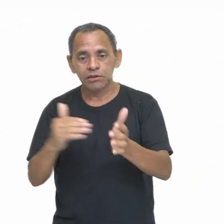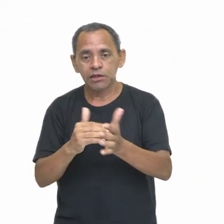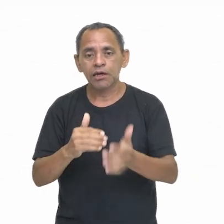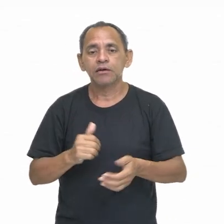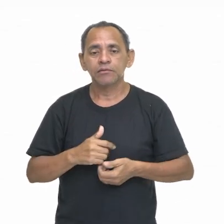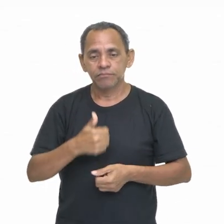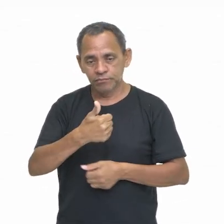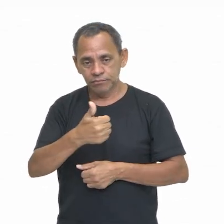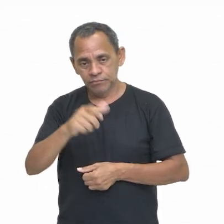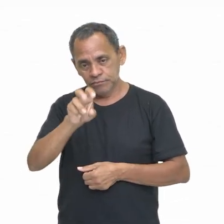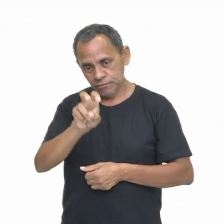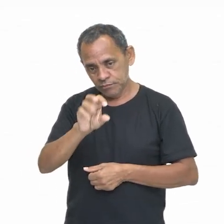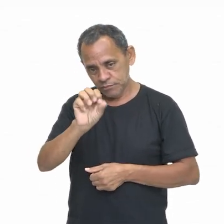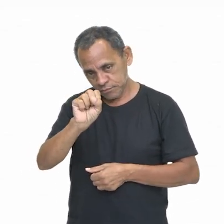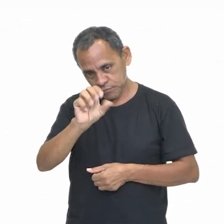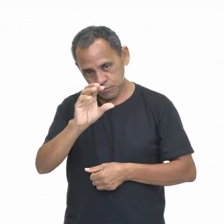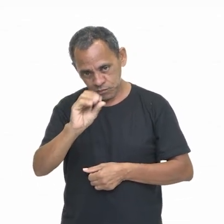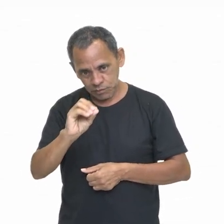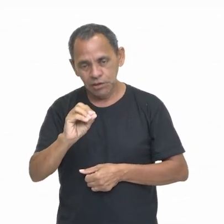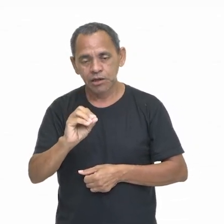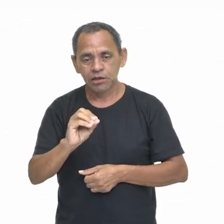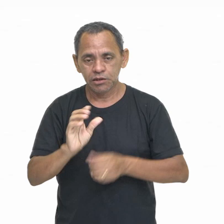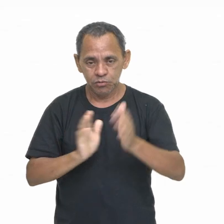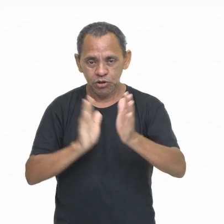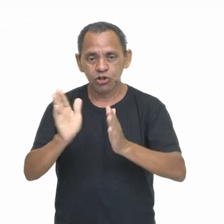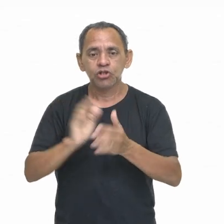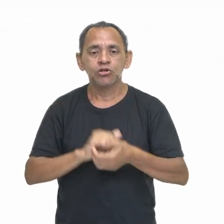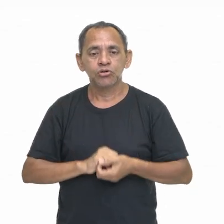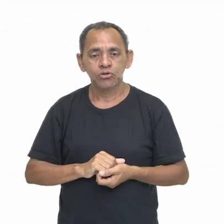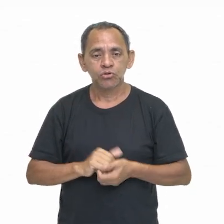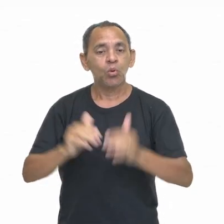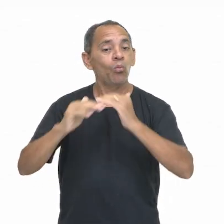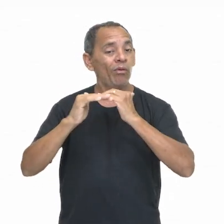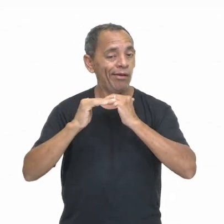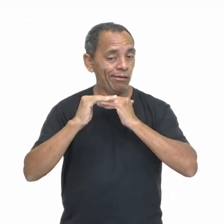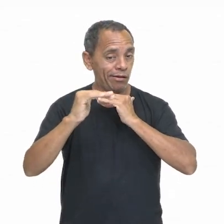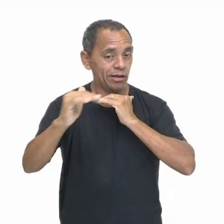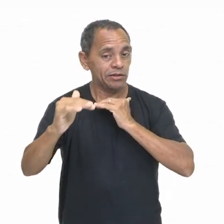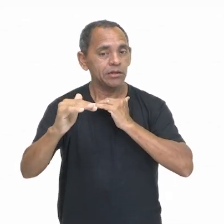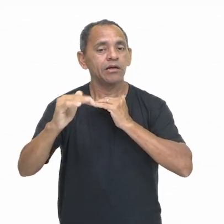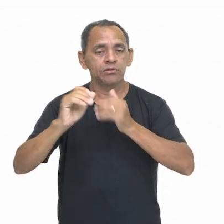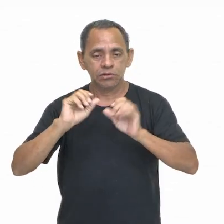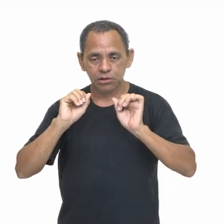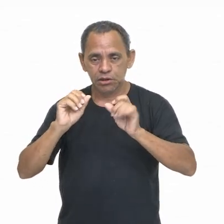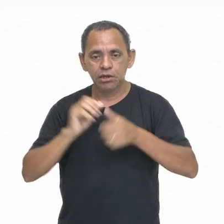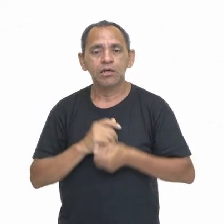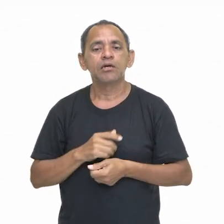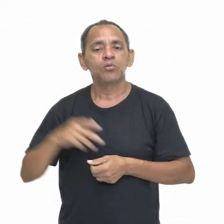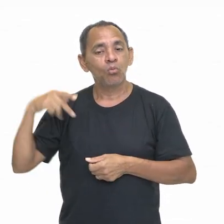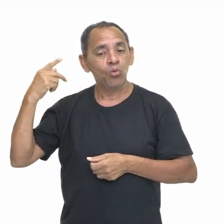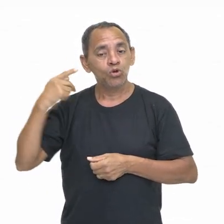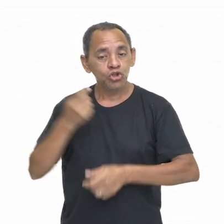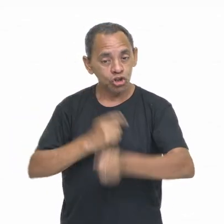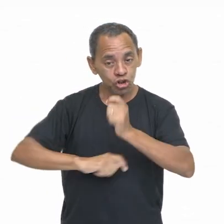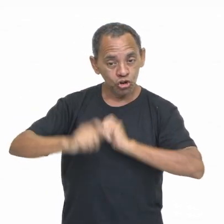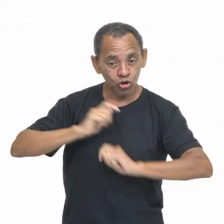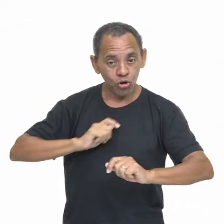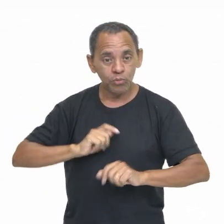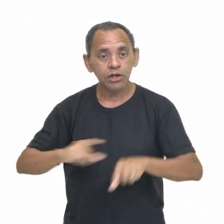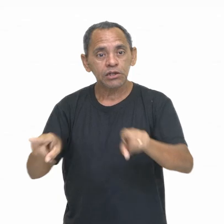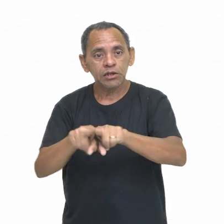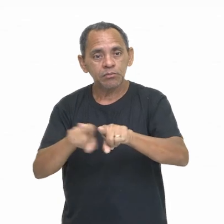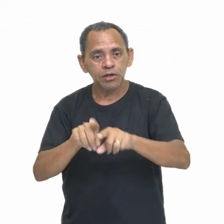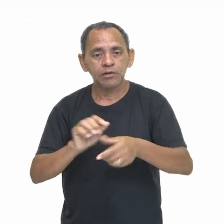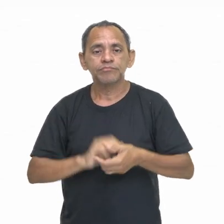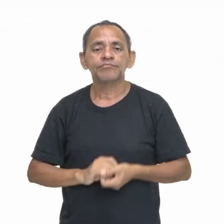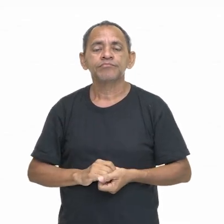a.C., que já é um período de estabilidade política e econômica. Tá? E é dentro desse